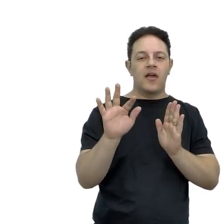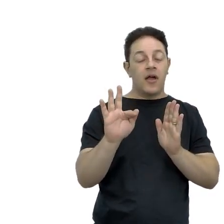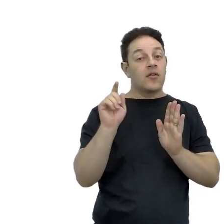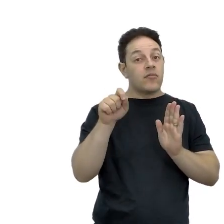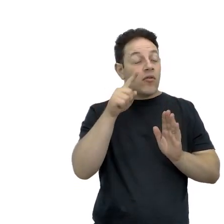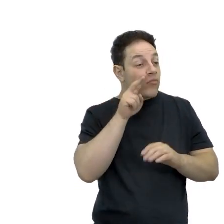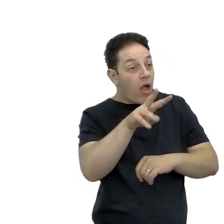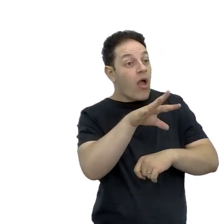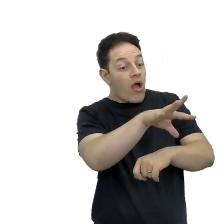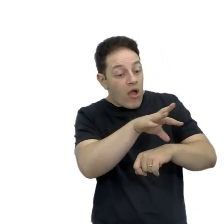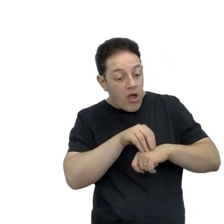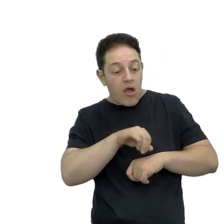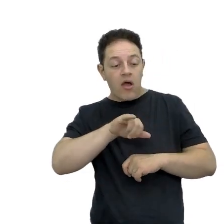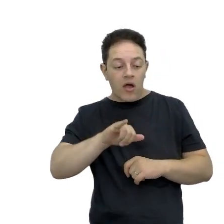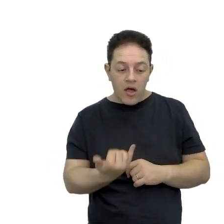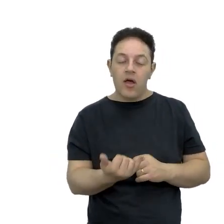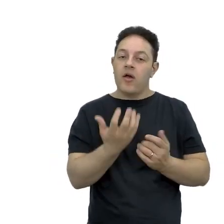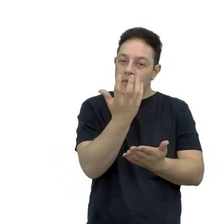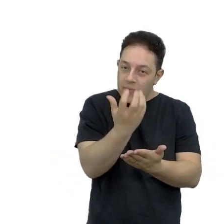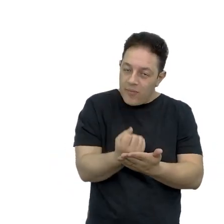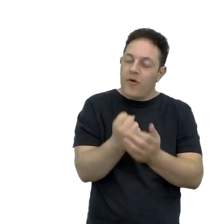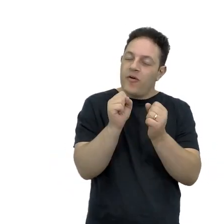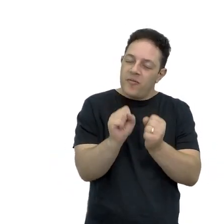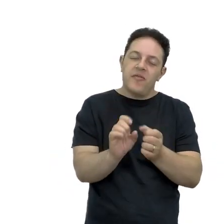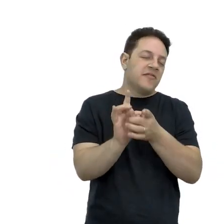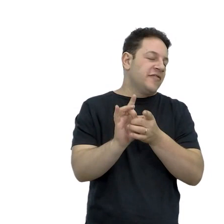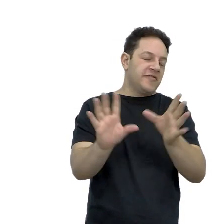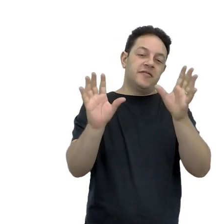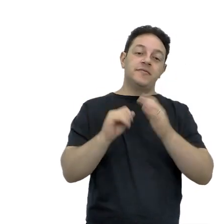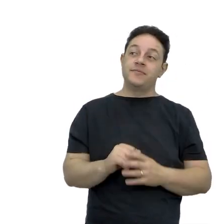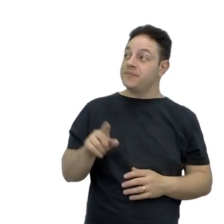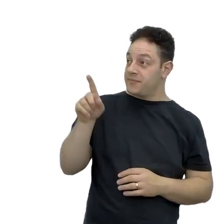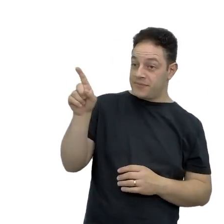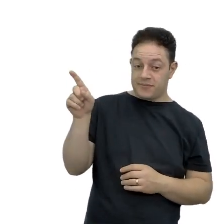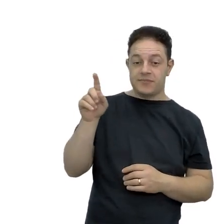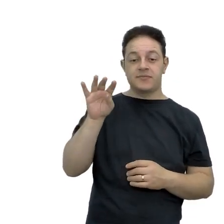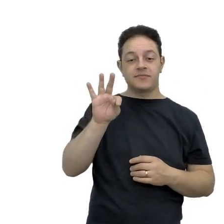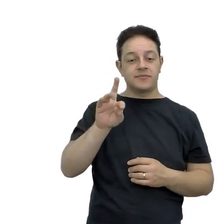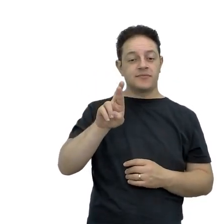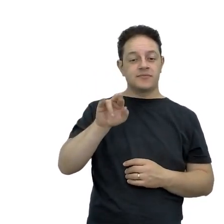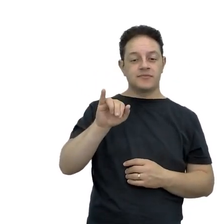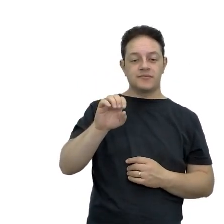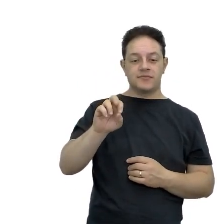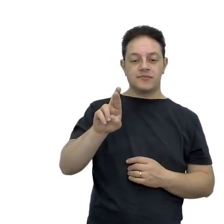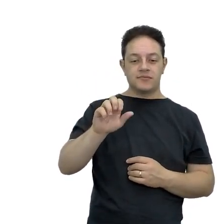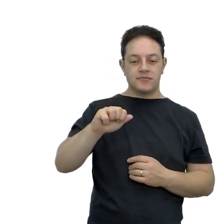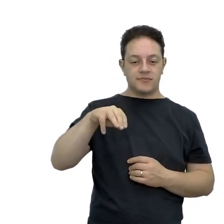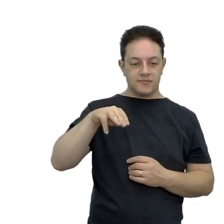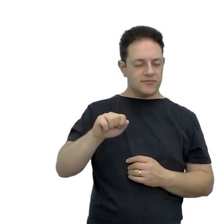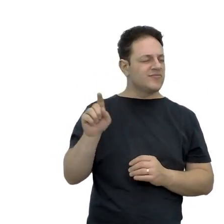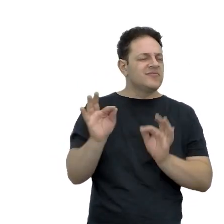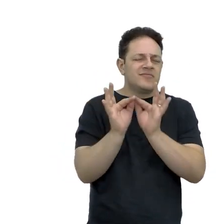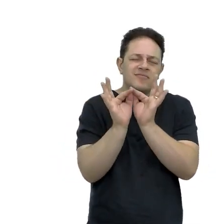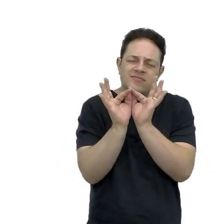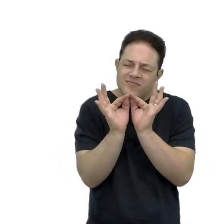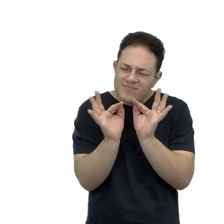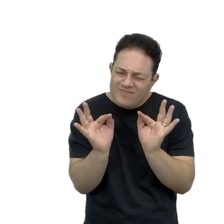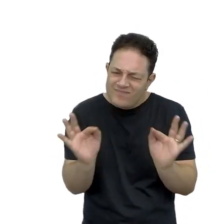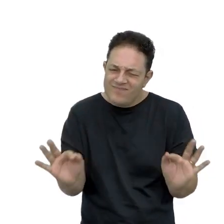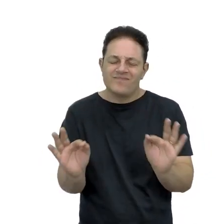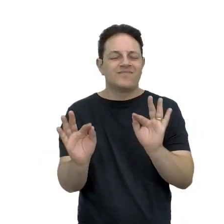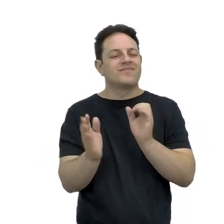também para baixar, então fiquem à vontade. Esse triorama aqui foi bem basicão, eu